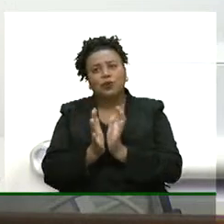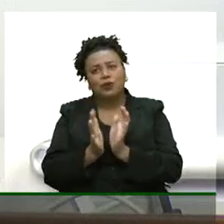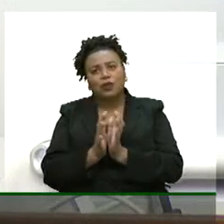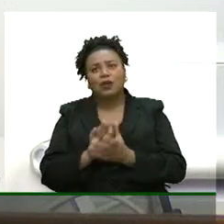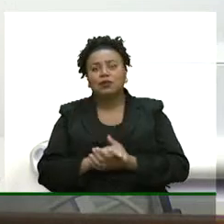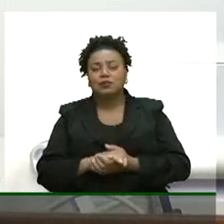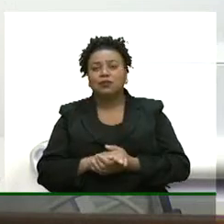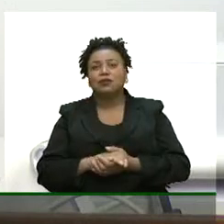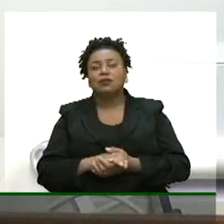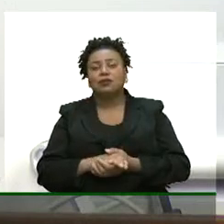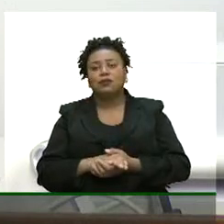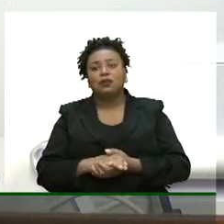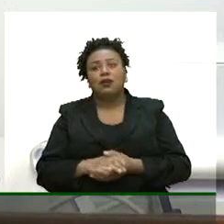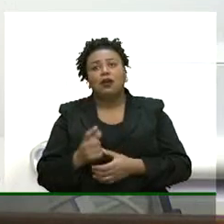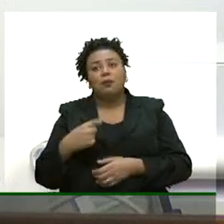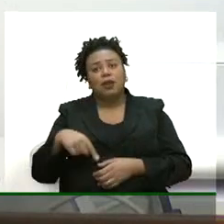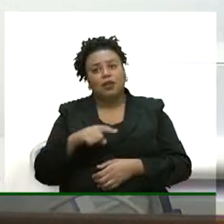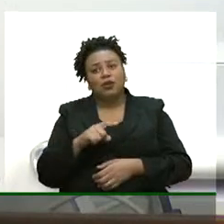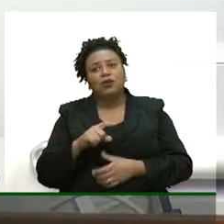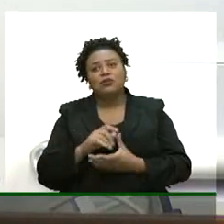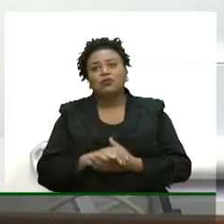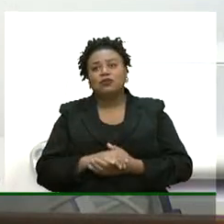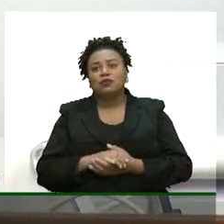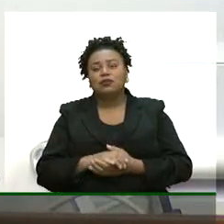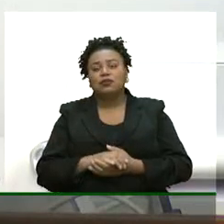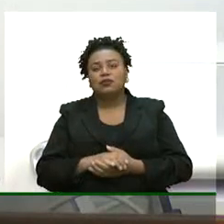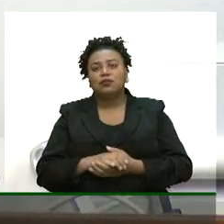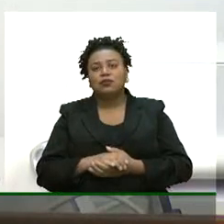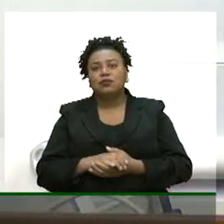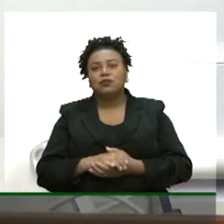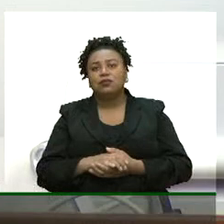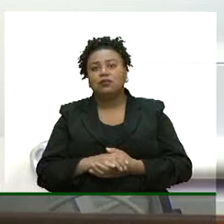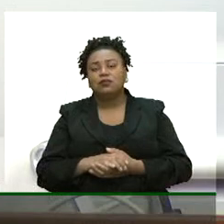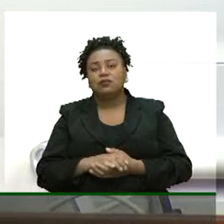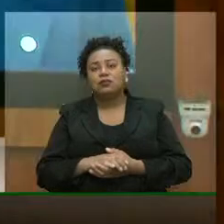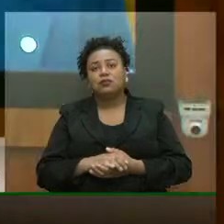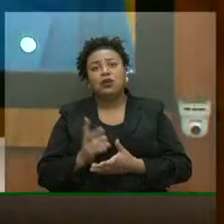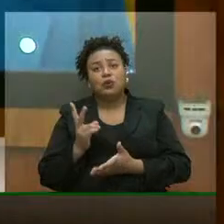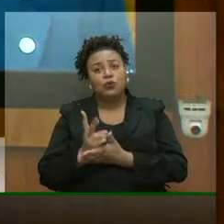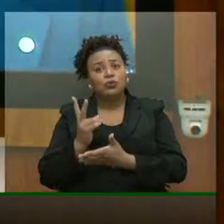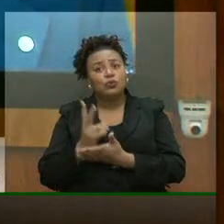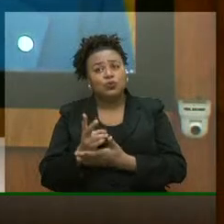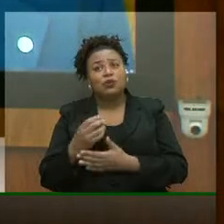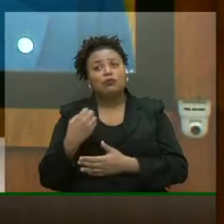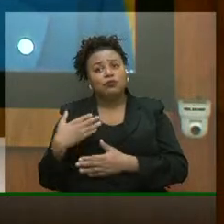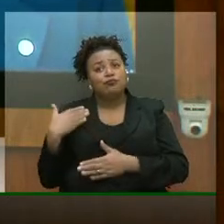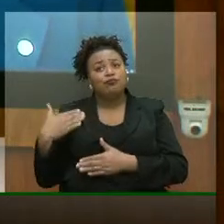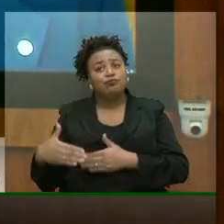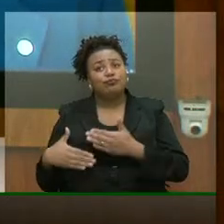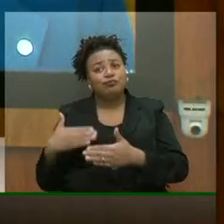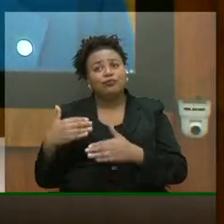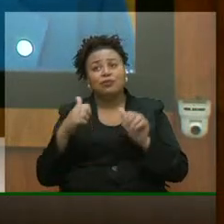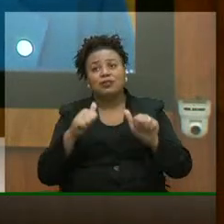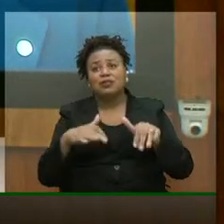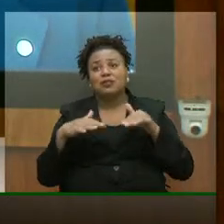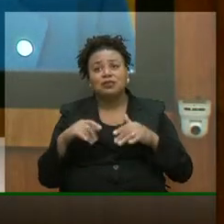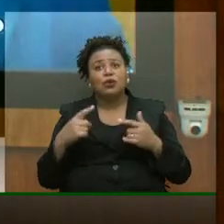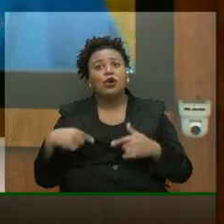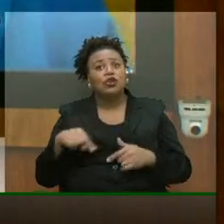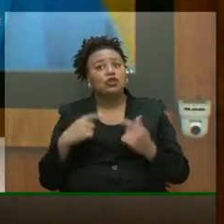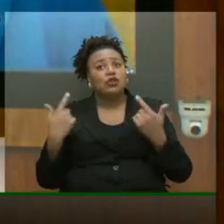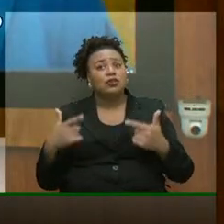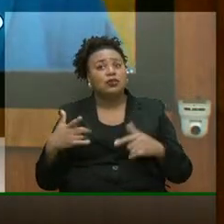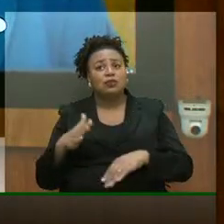porque para a gente, só para que possamos manter aí o bom andamento da sessão. Nós não temos